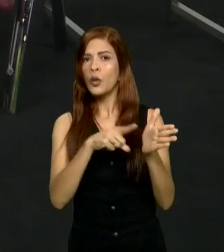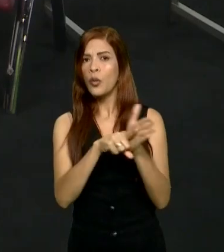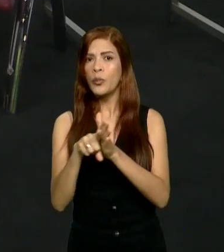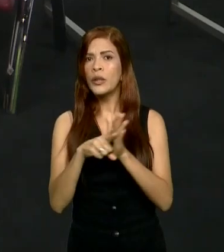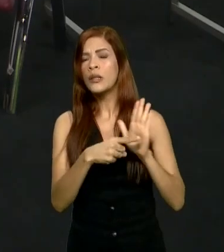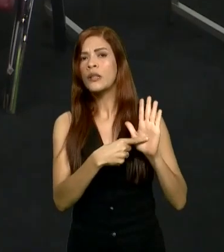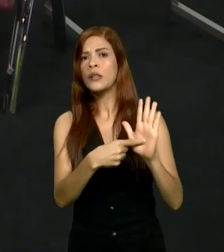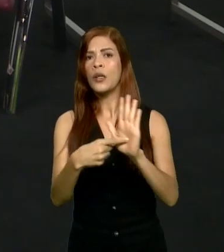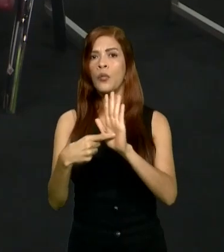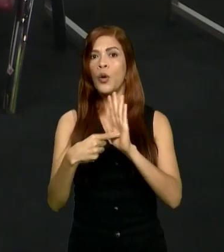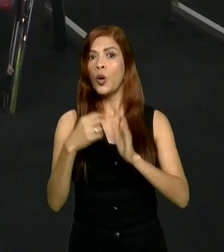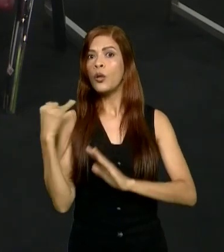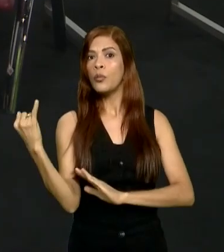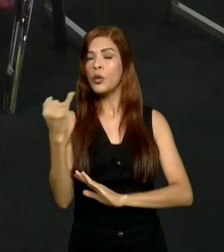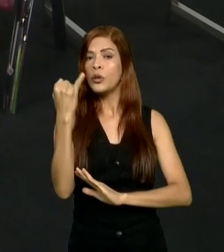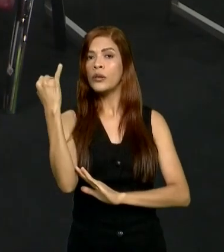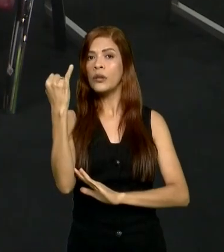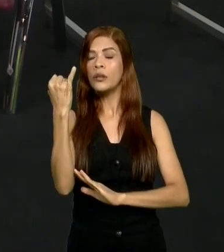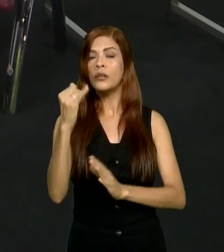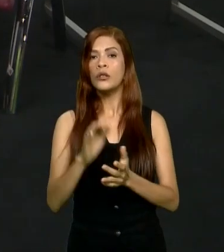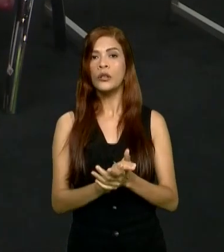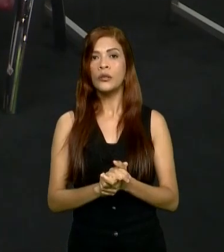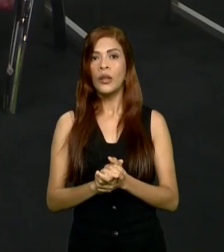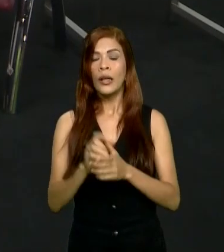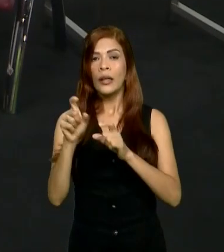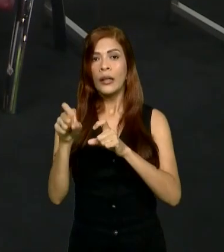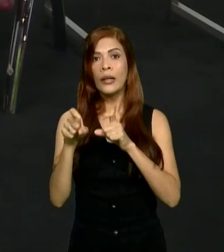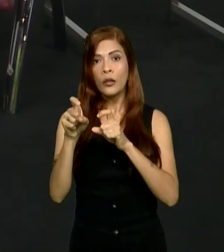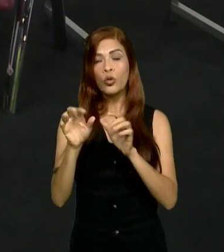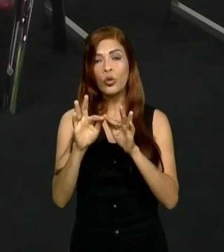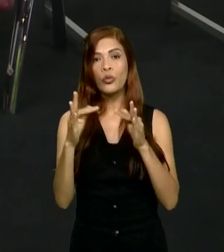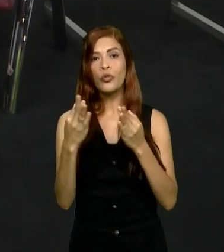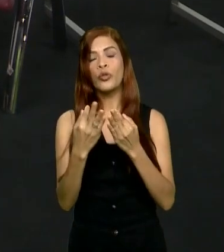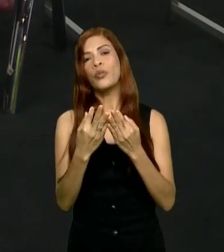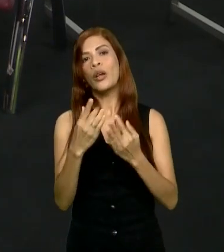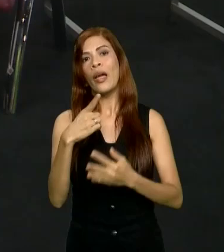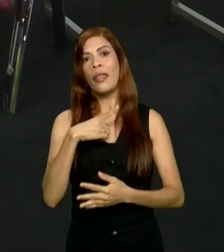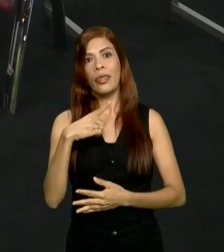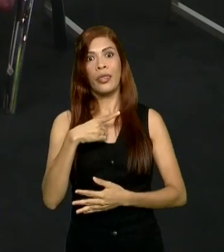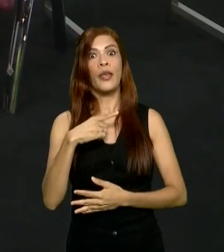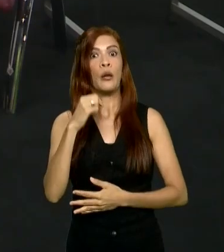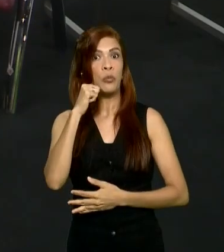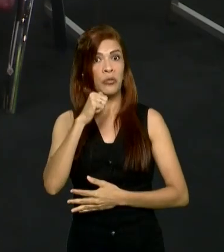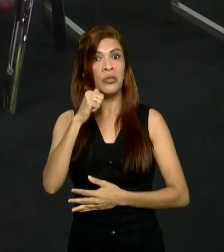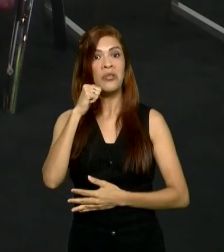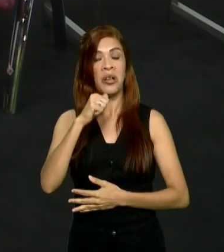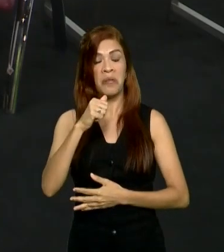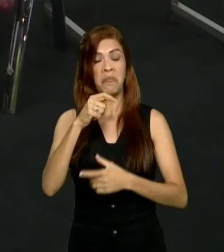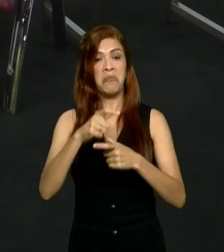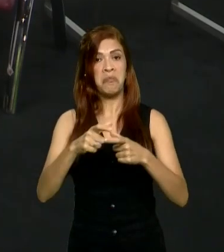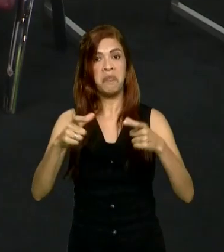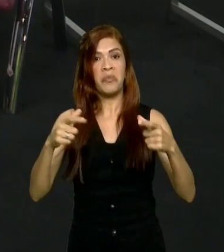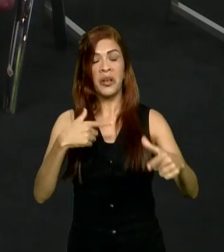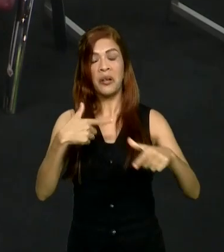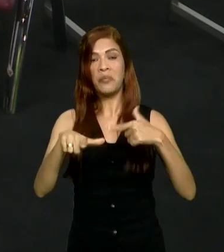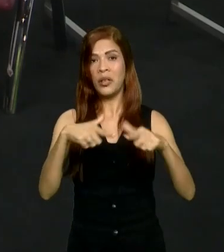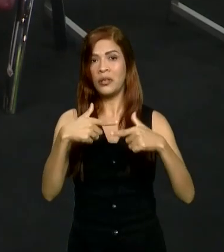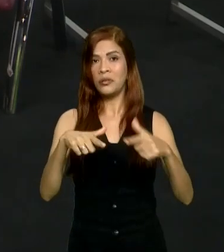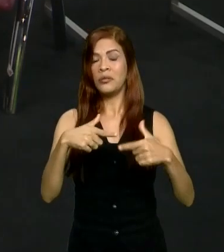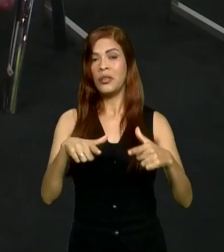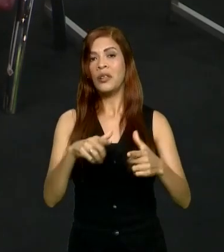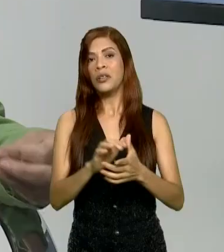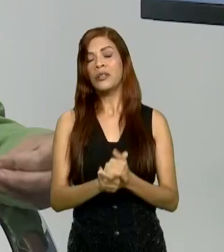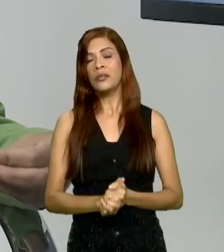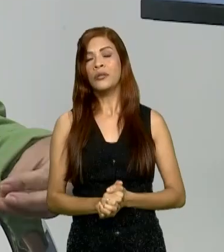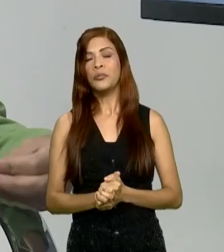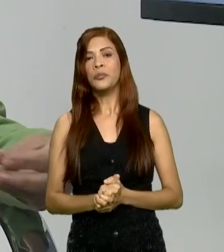precisa reforçar, é que na agricultura familiar tem muita mulher trabalhando, né, fazendo valer aquele